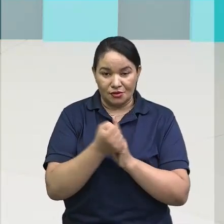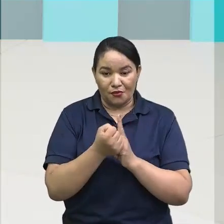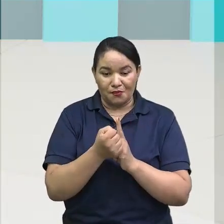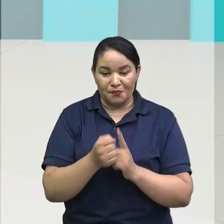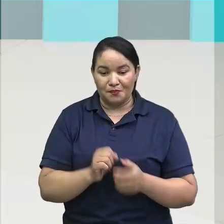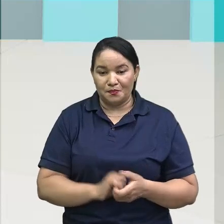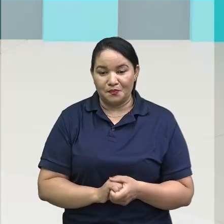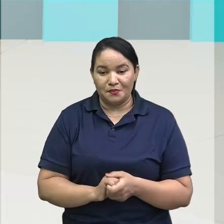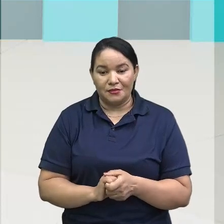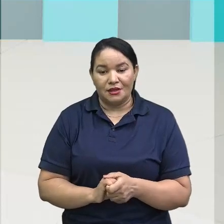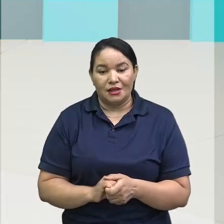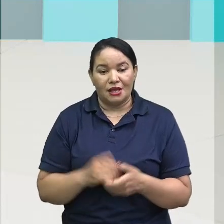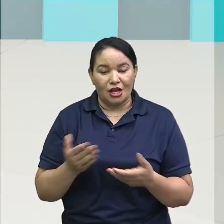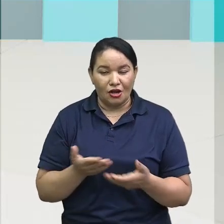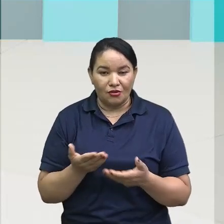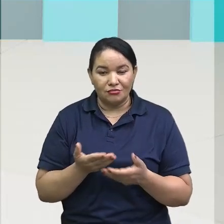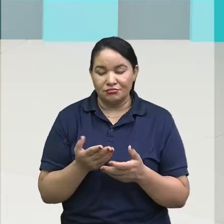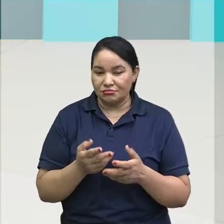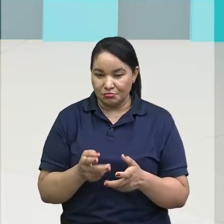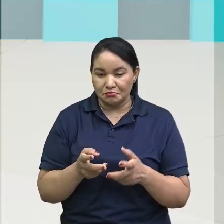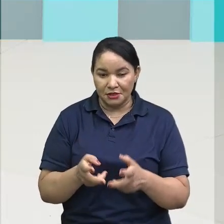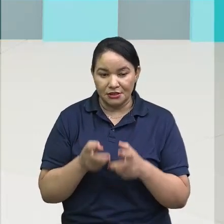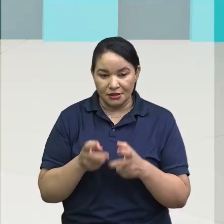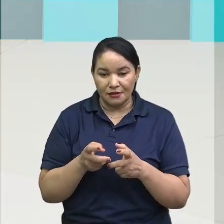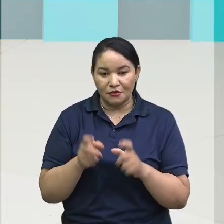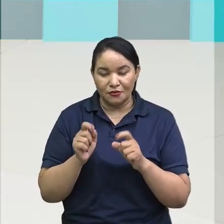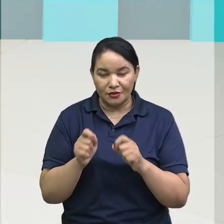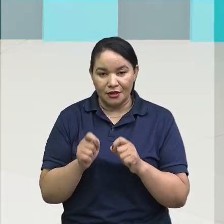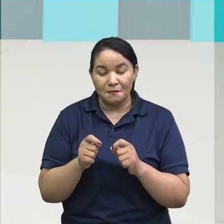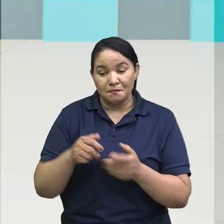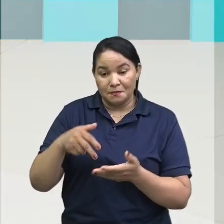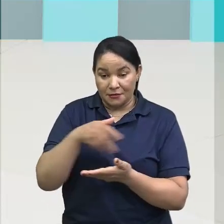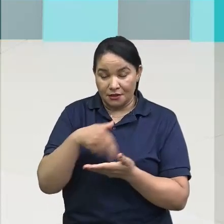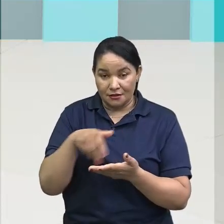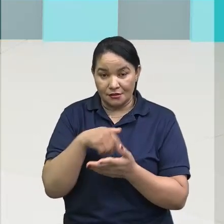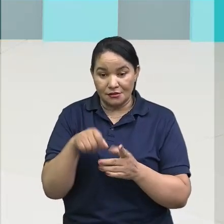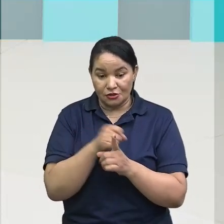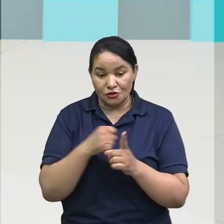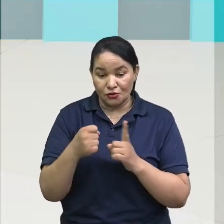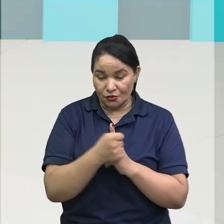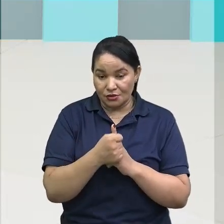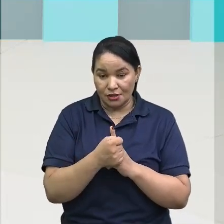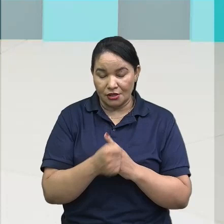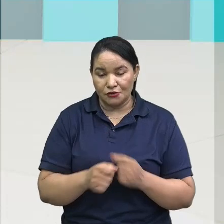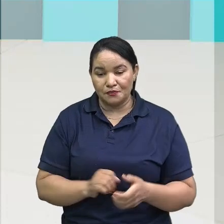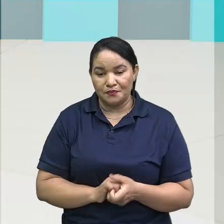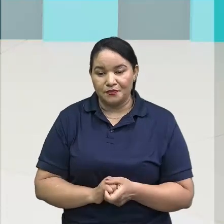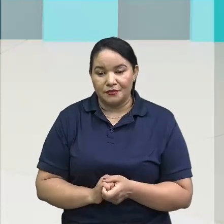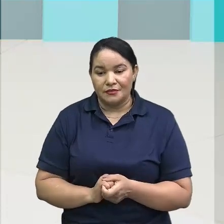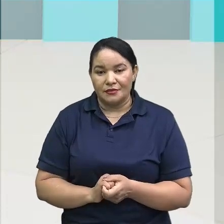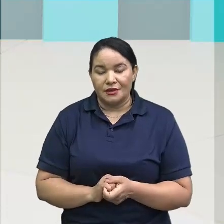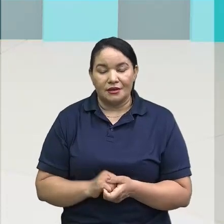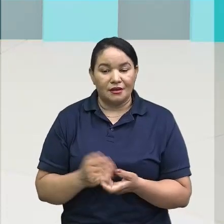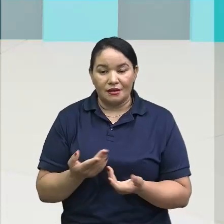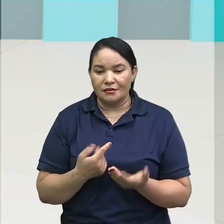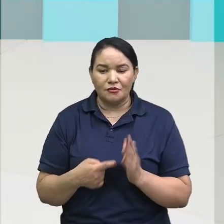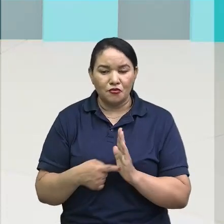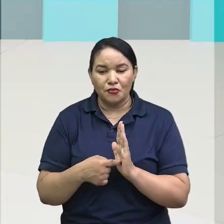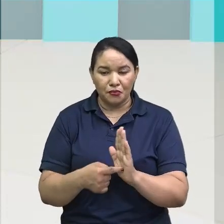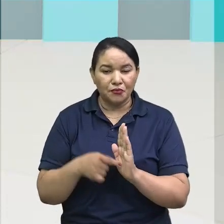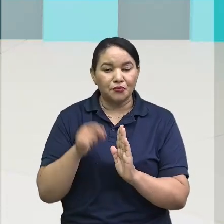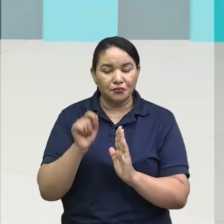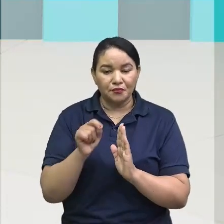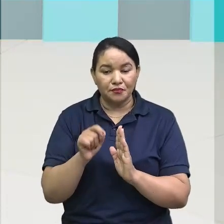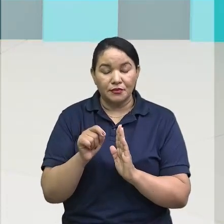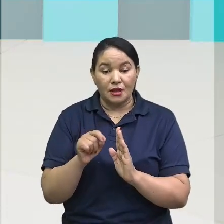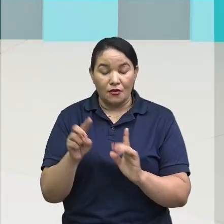social. E assim a gente percebe que as danças sociais, né, elas trazem para a gente esse